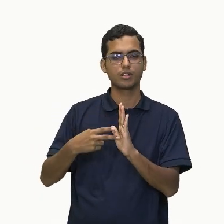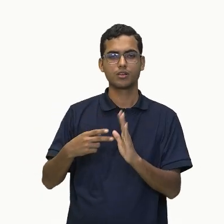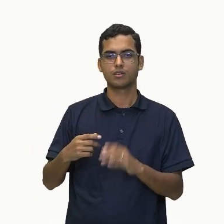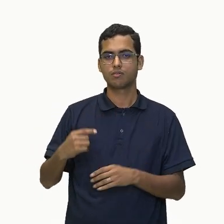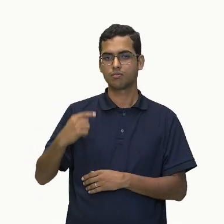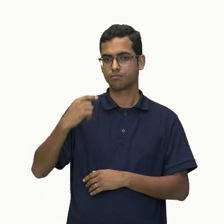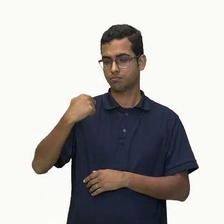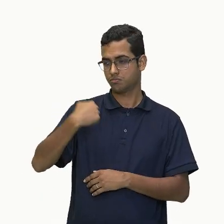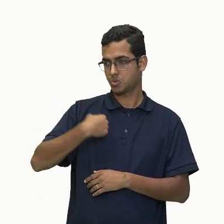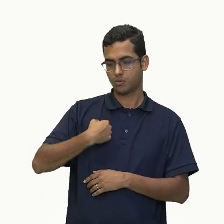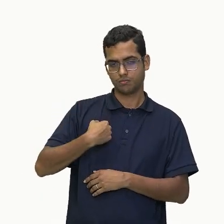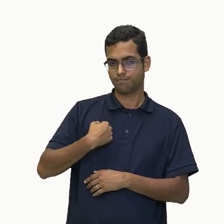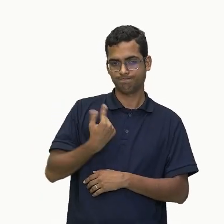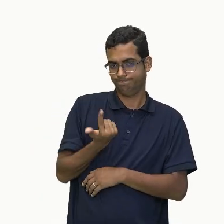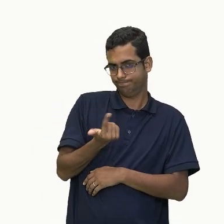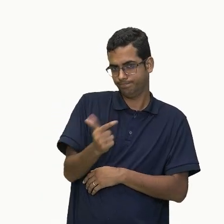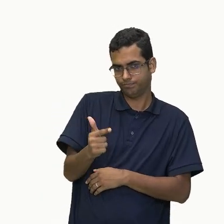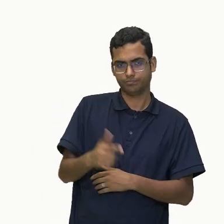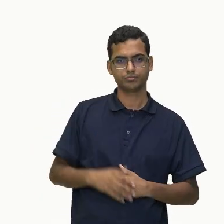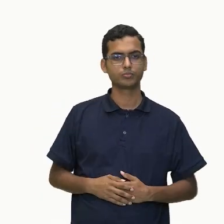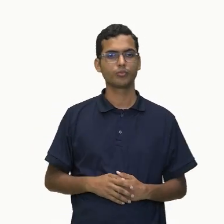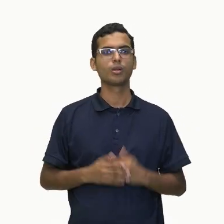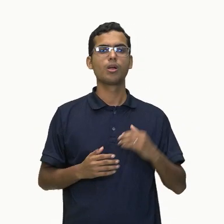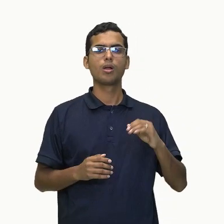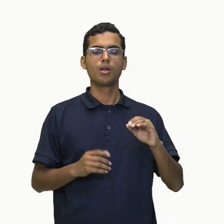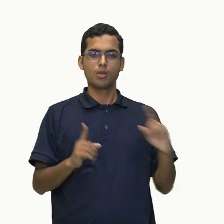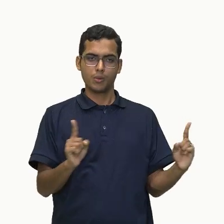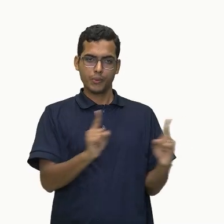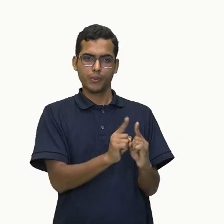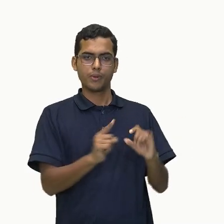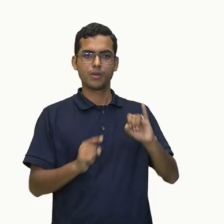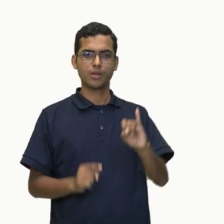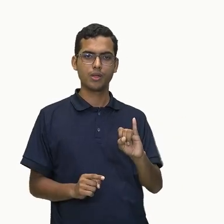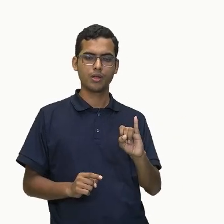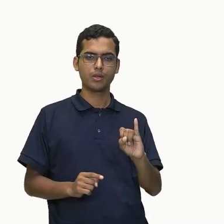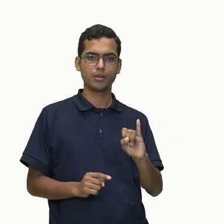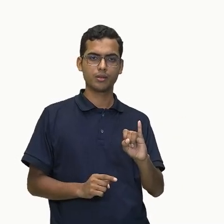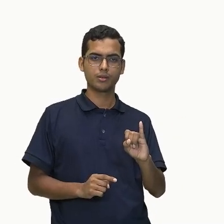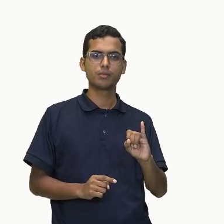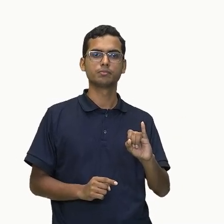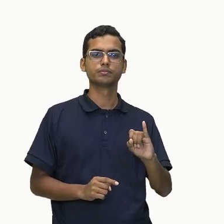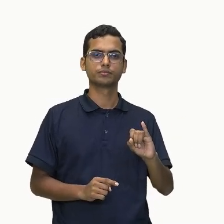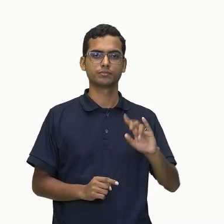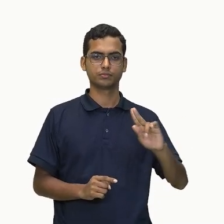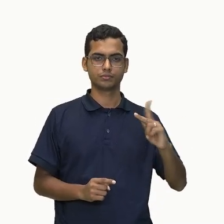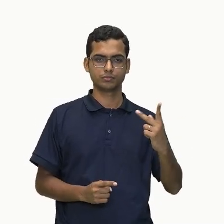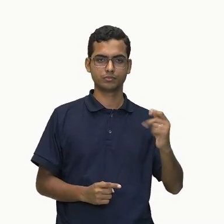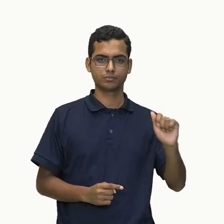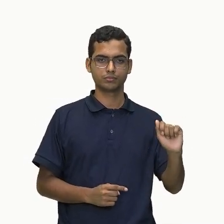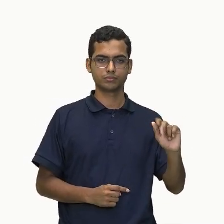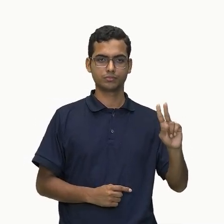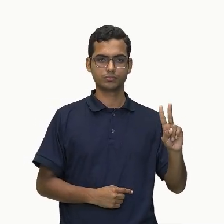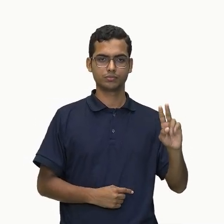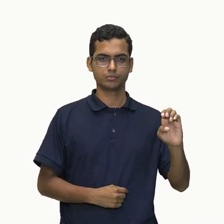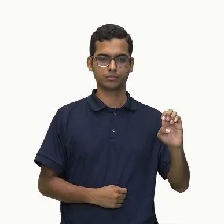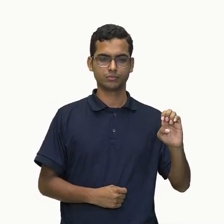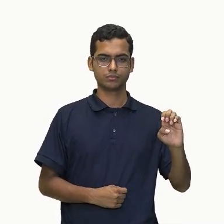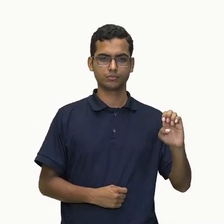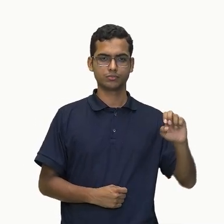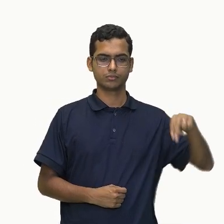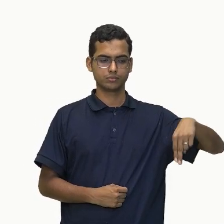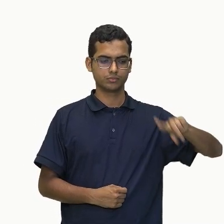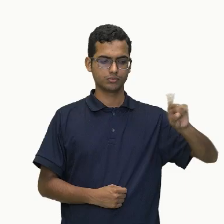have not vira haven't, haven't, ok? Ao